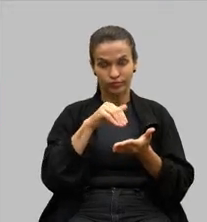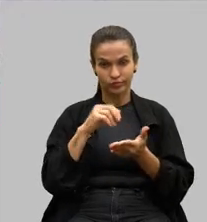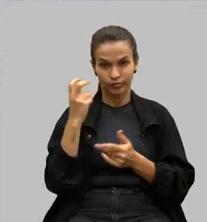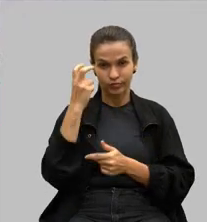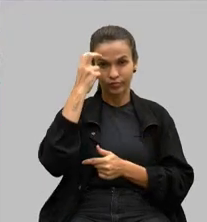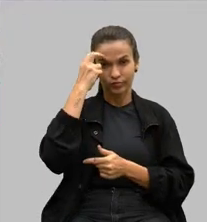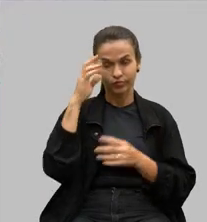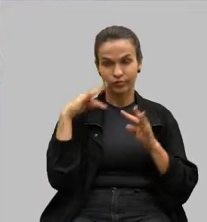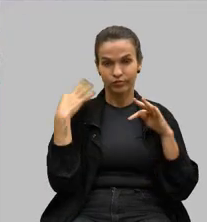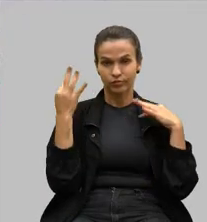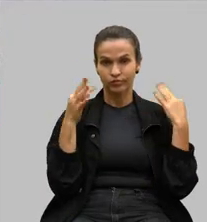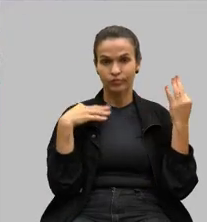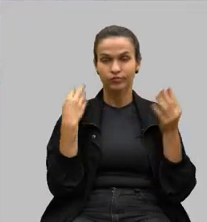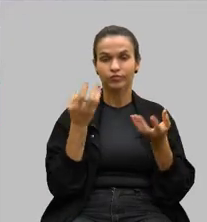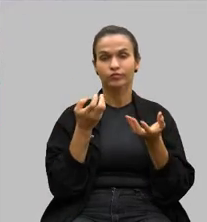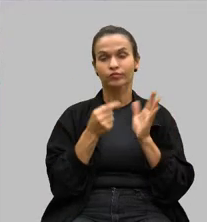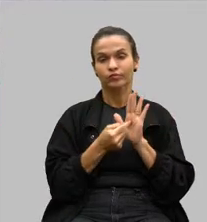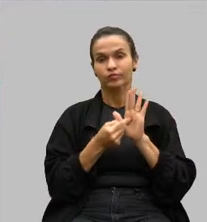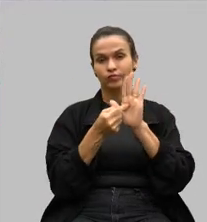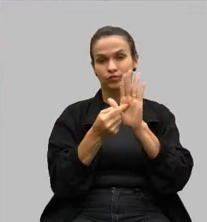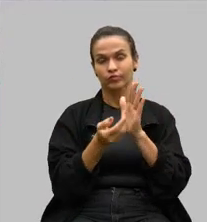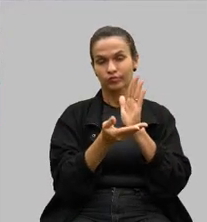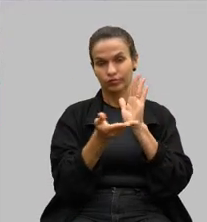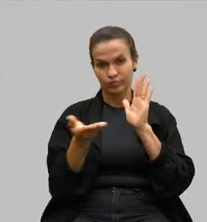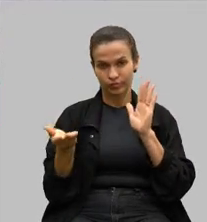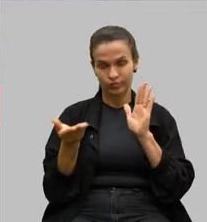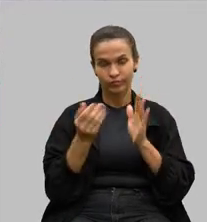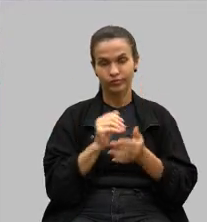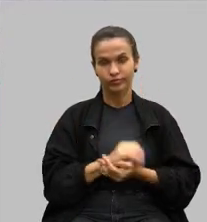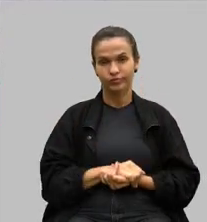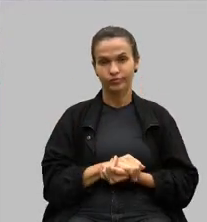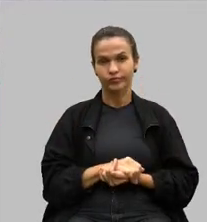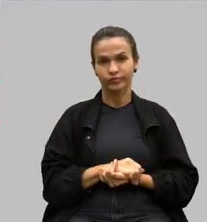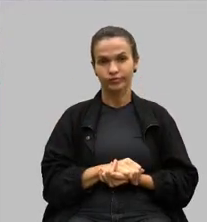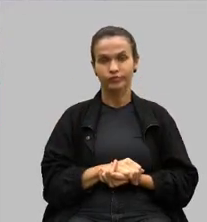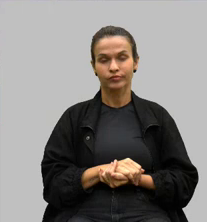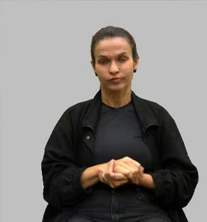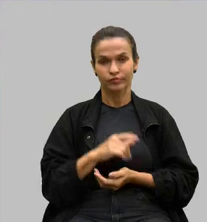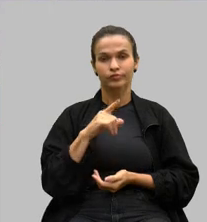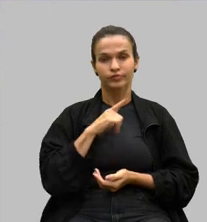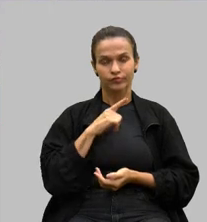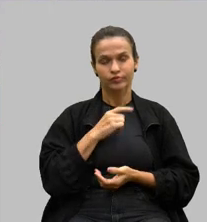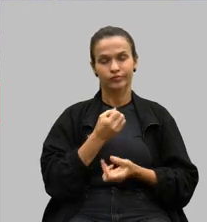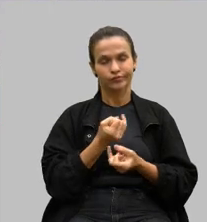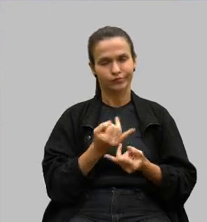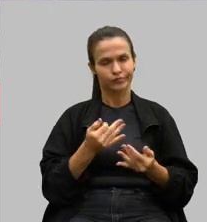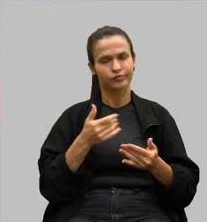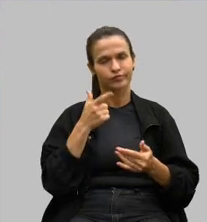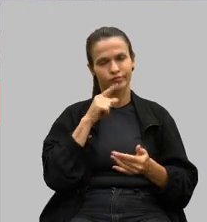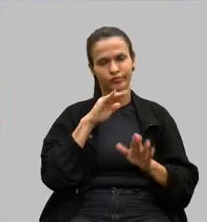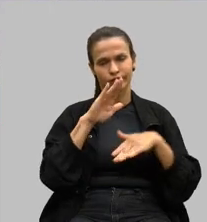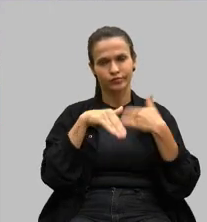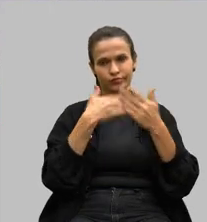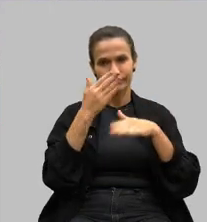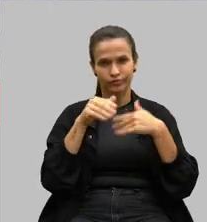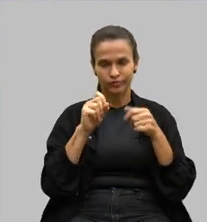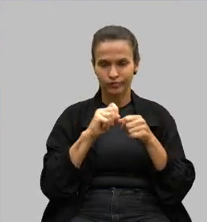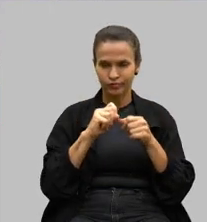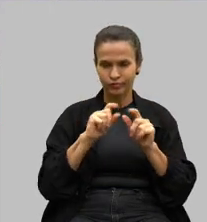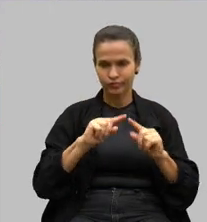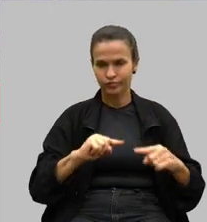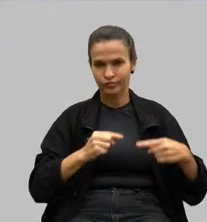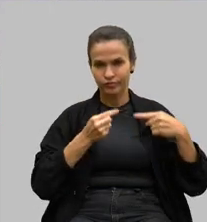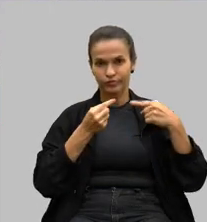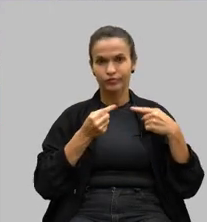e turismo queríamos eh mostrar para vocês e temos muito a avançar muitas coisas a fazer desafios